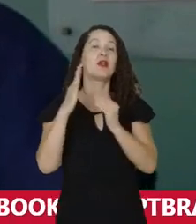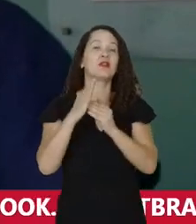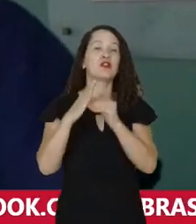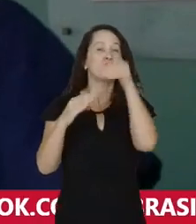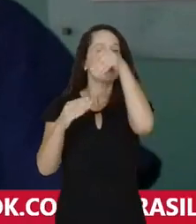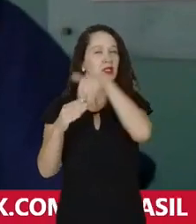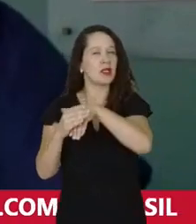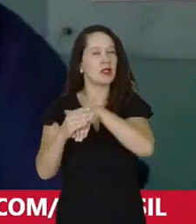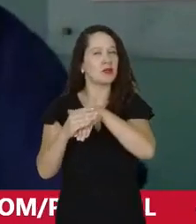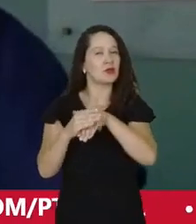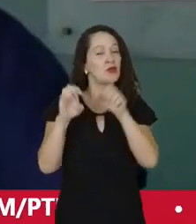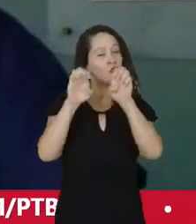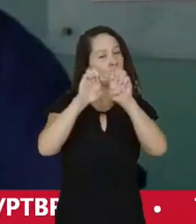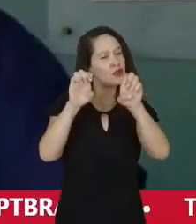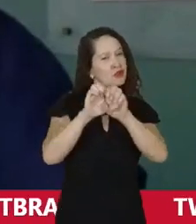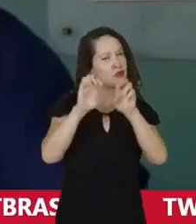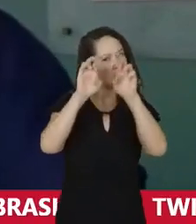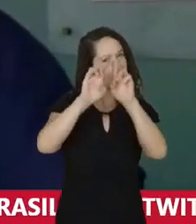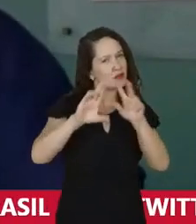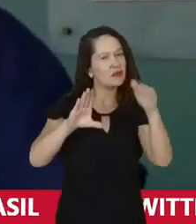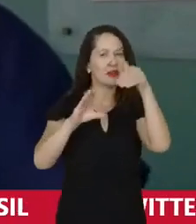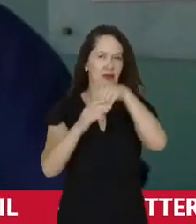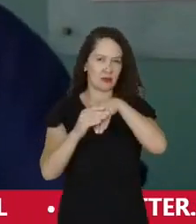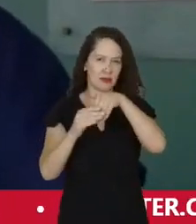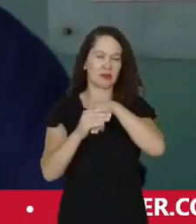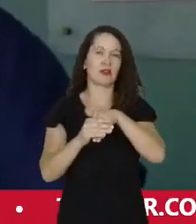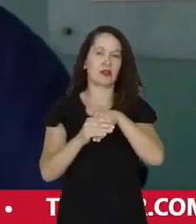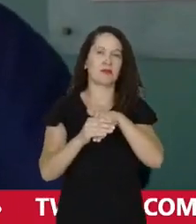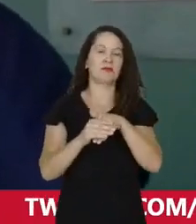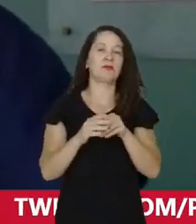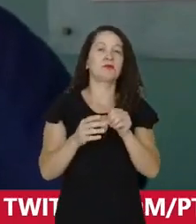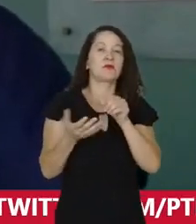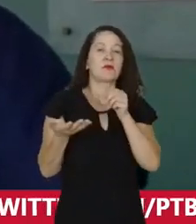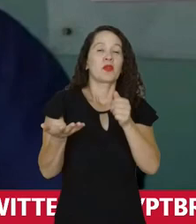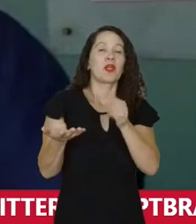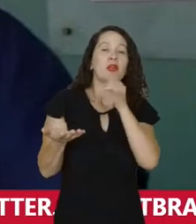tiver uma estrutura de mandatos que não construa